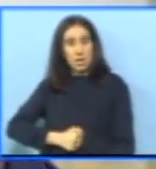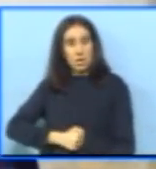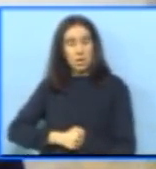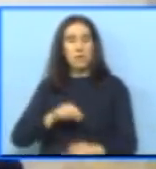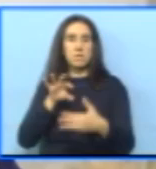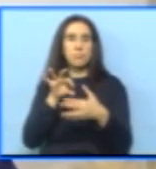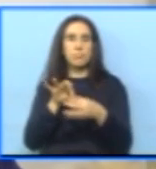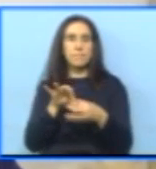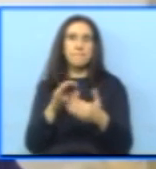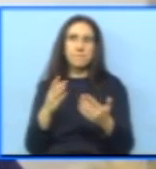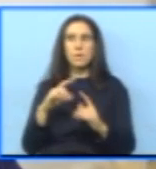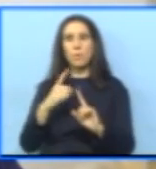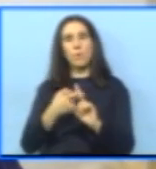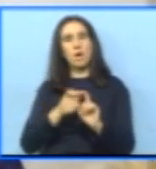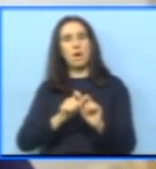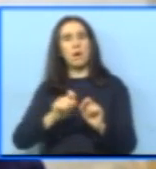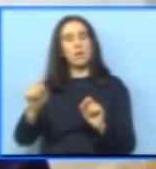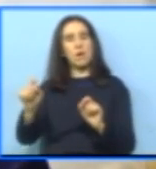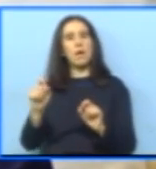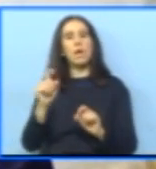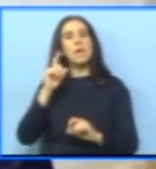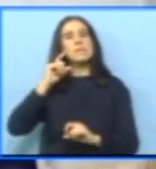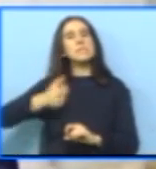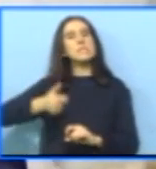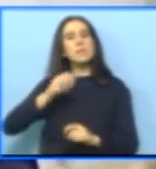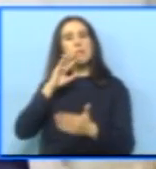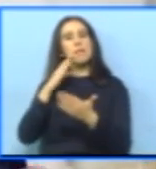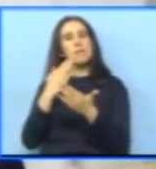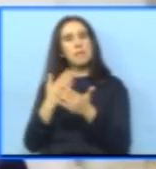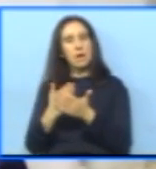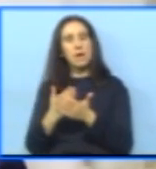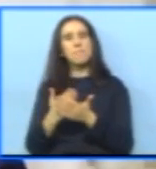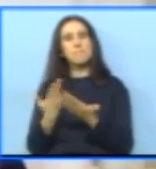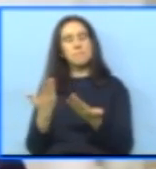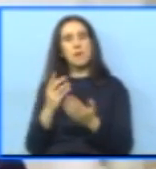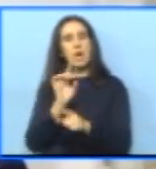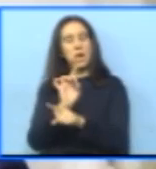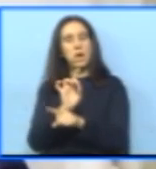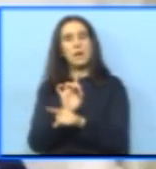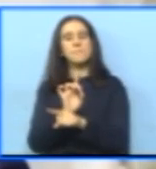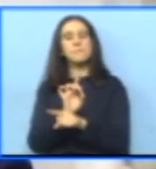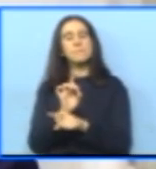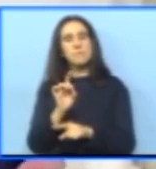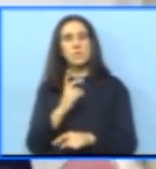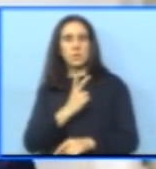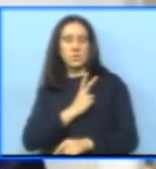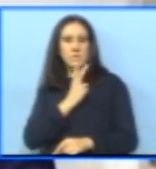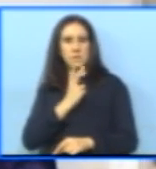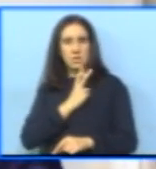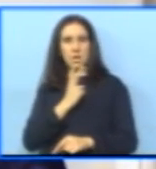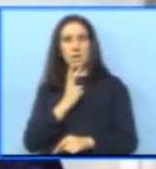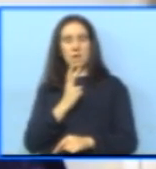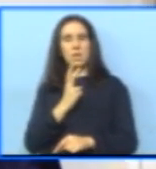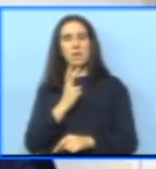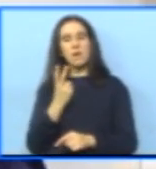quadro, enfim, no ano, é, acima de tudo, para alargar o espaço da Universidade para além